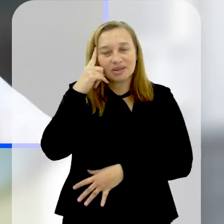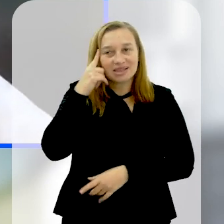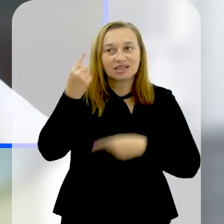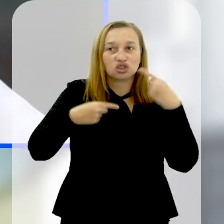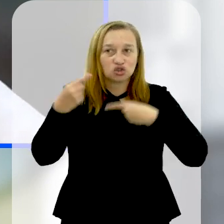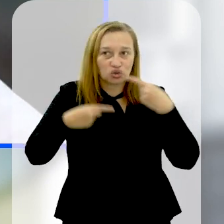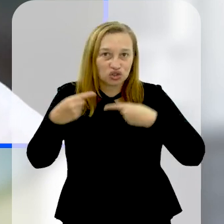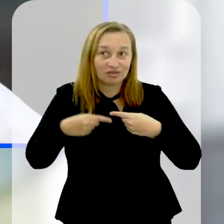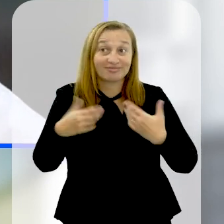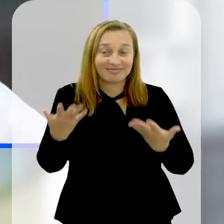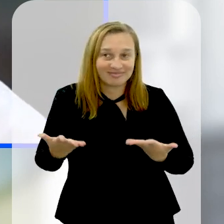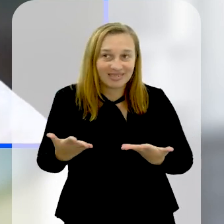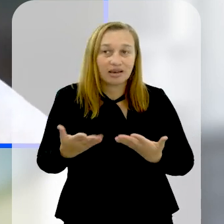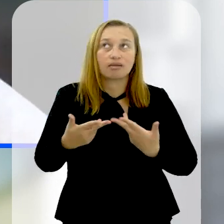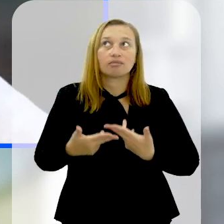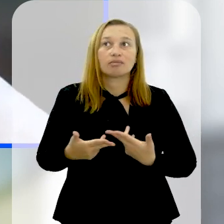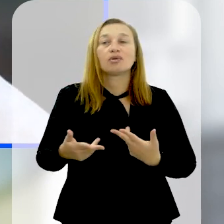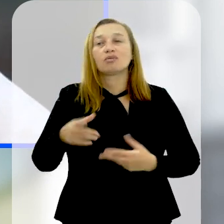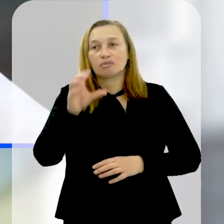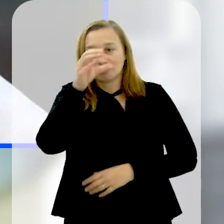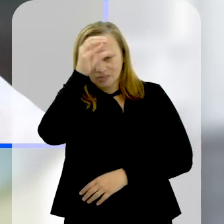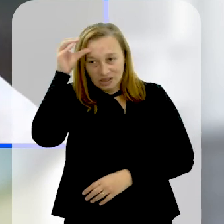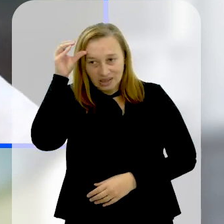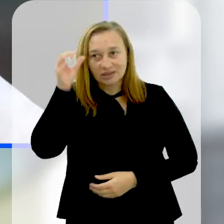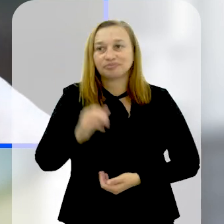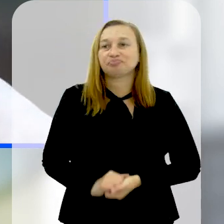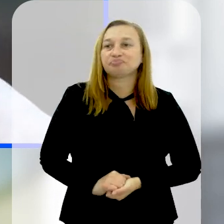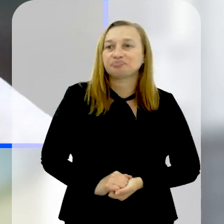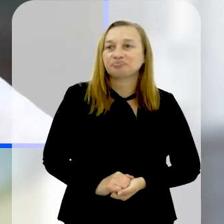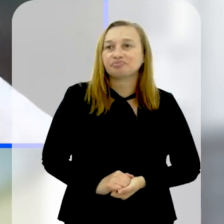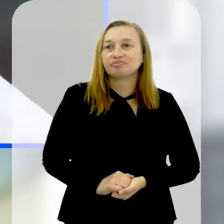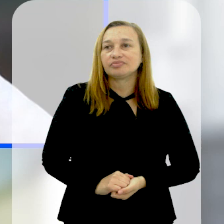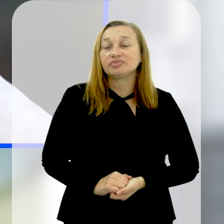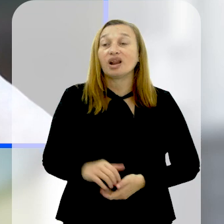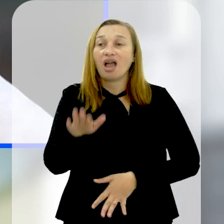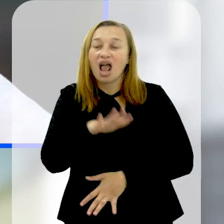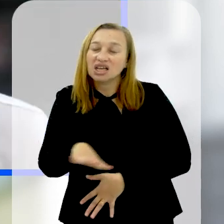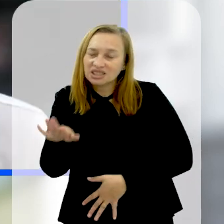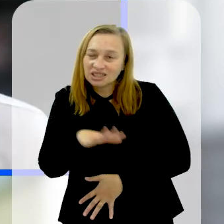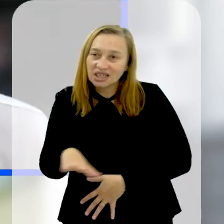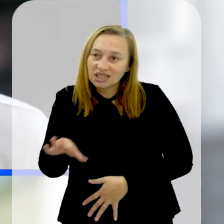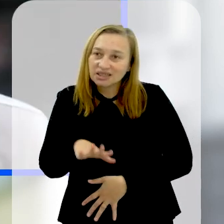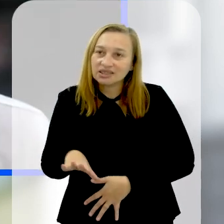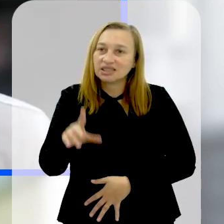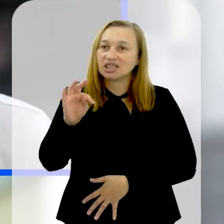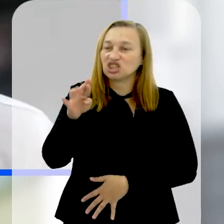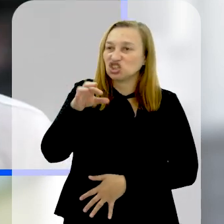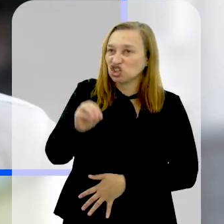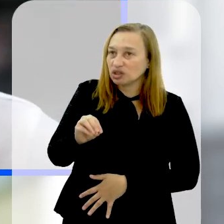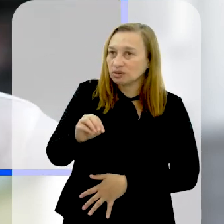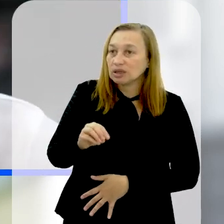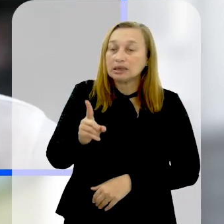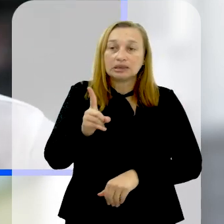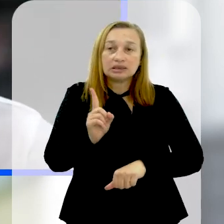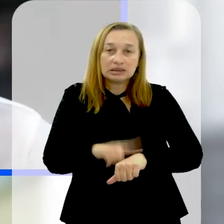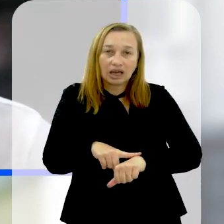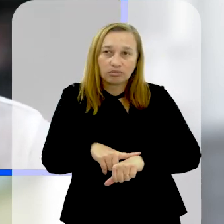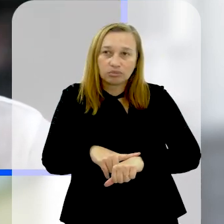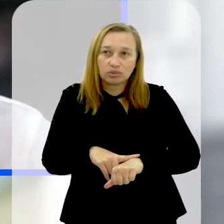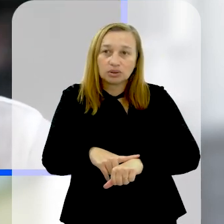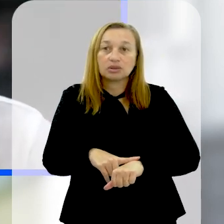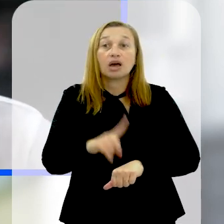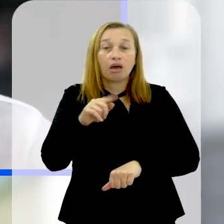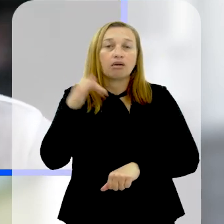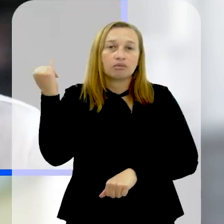bem pensado e discutido com o paciente. E aí, no caso das crianças, né, Cristiano, essa questão